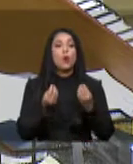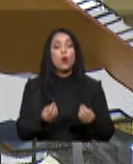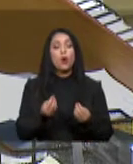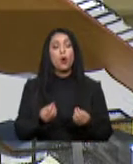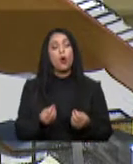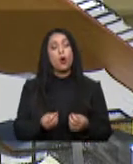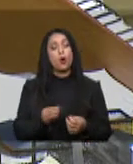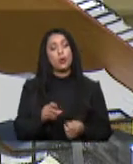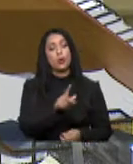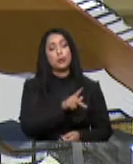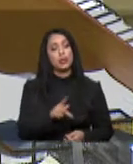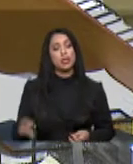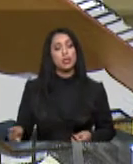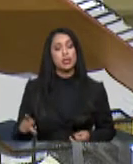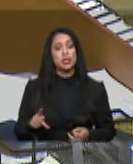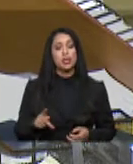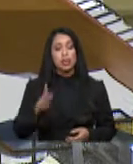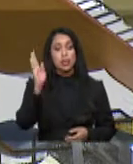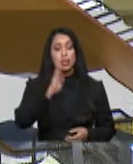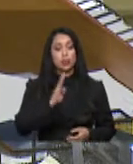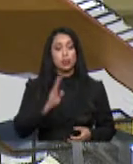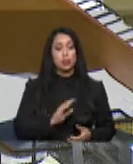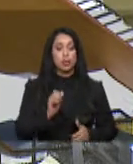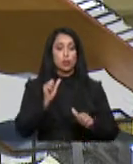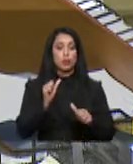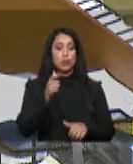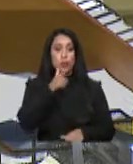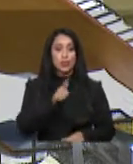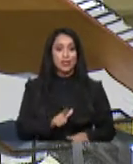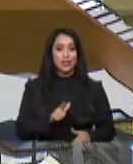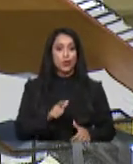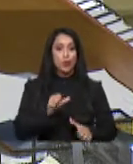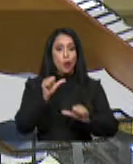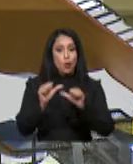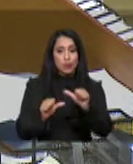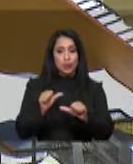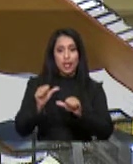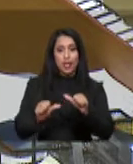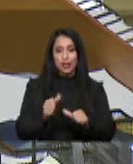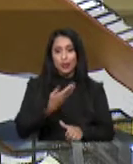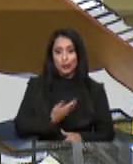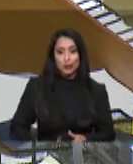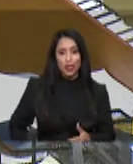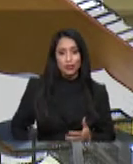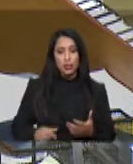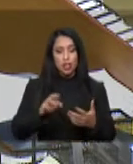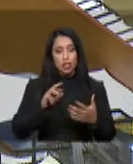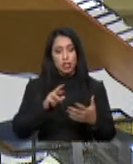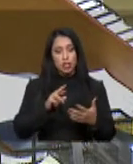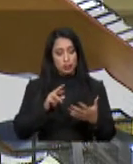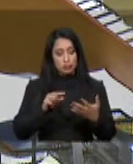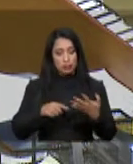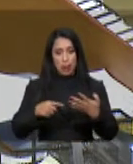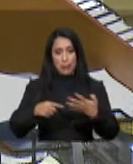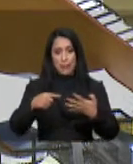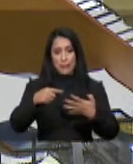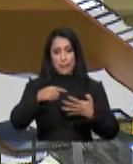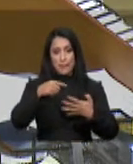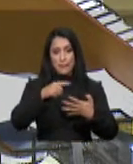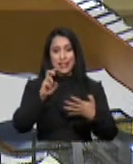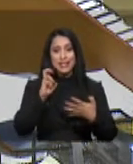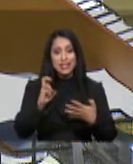do Conselho Deliberativo do Fundo Nacional do Meio Ambiente 5 vezes, em vários governos diferentes, sem que sua competência para isso tenha